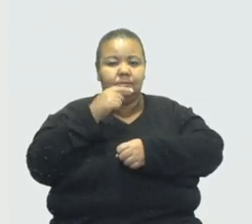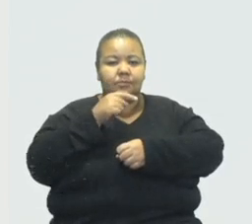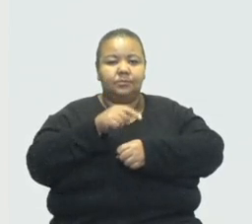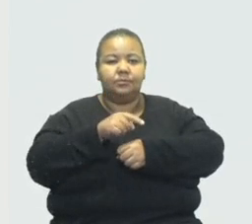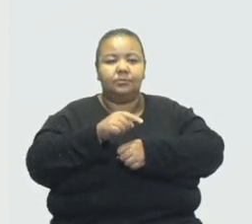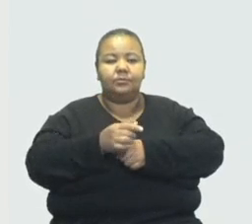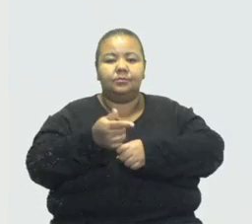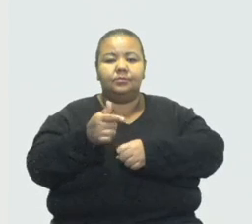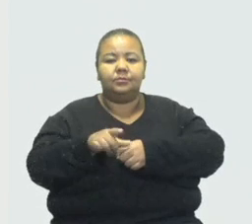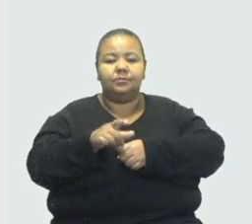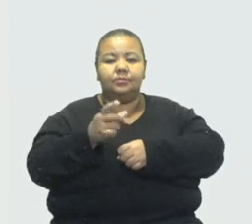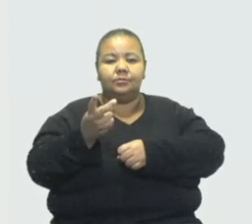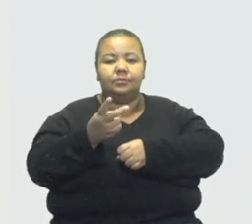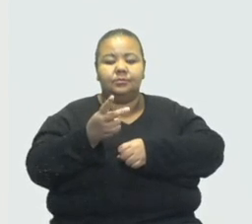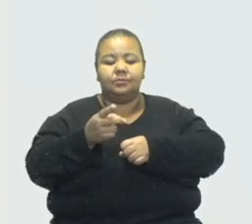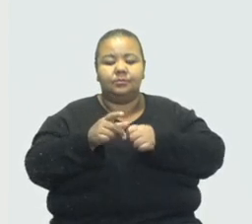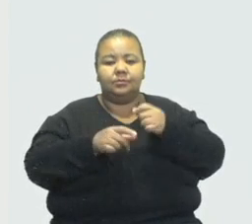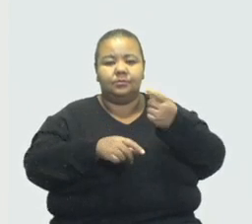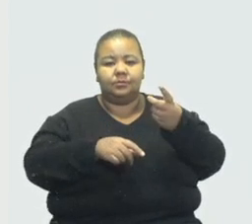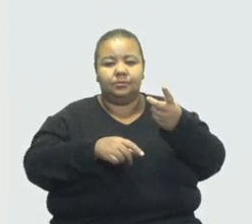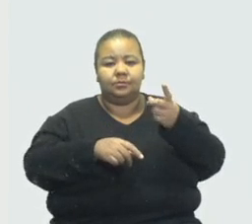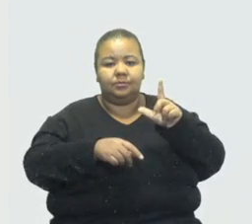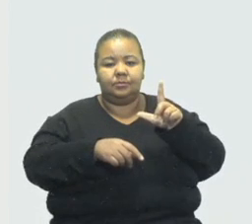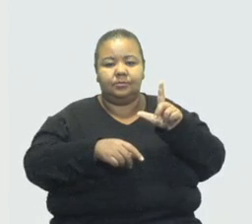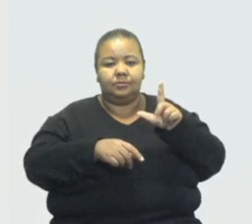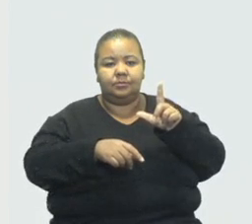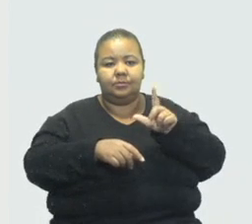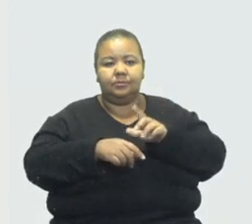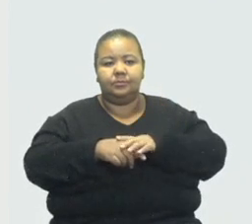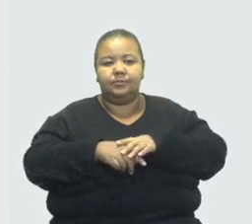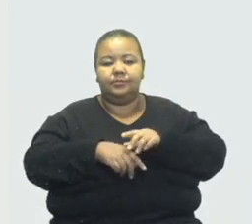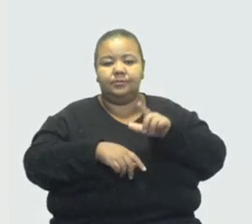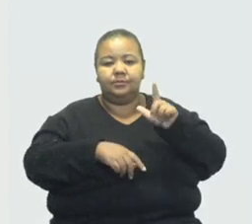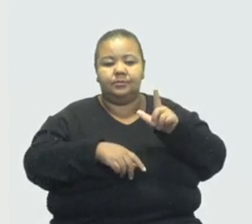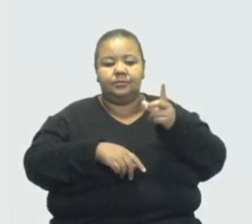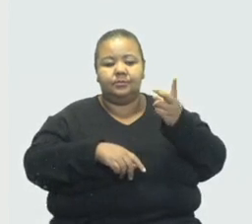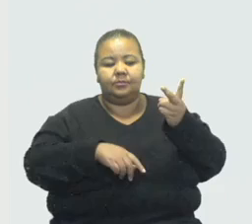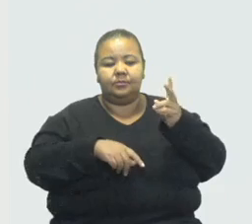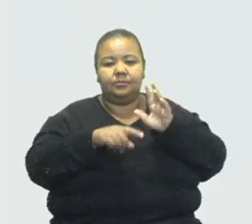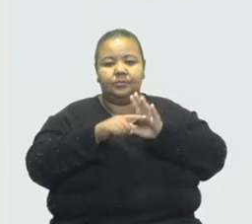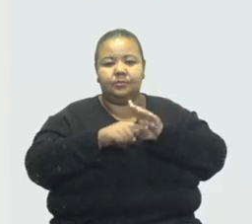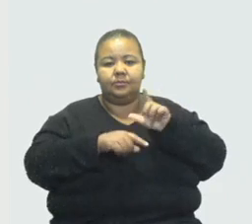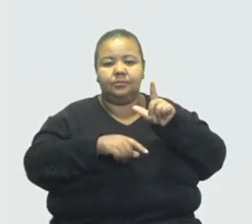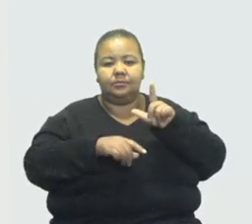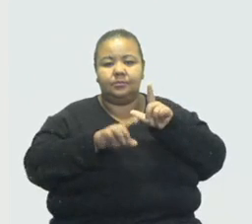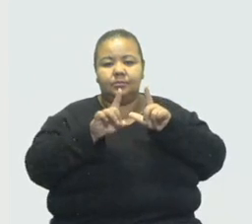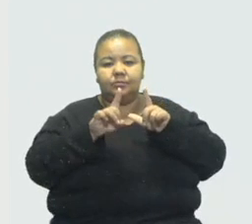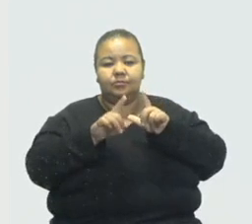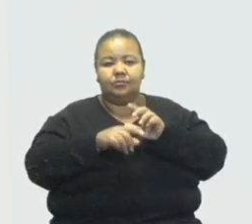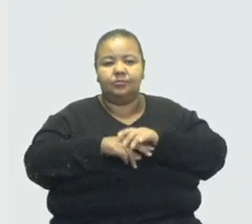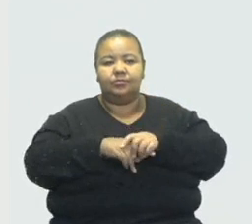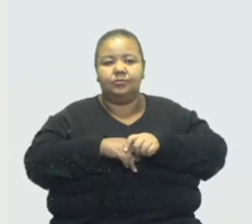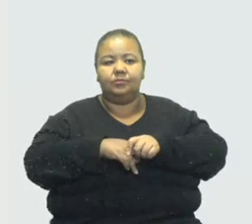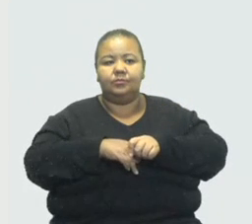nossa segunda linha. Ela não vai receber a linha 2 menos a linha 1? Então, vai ser